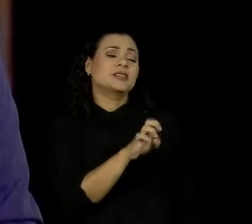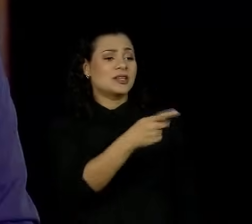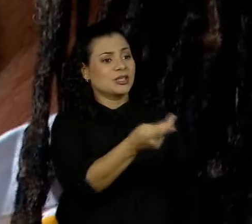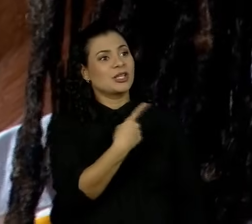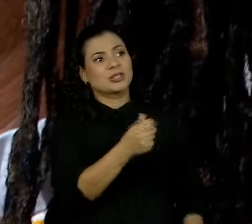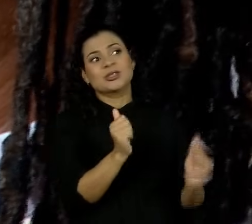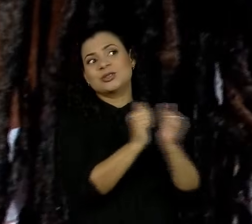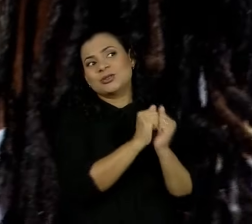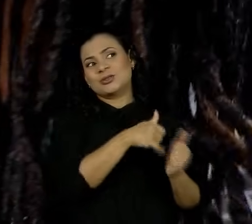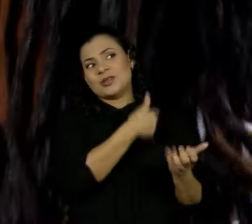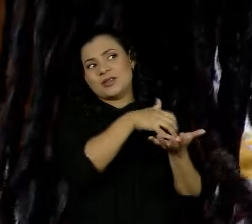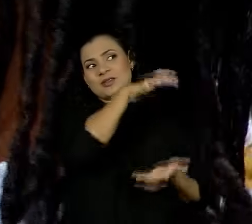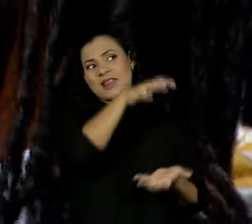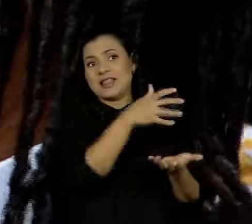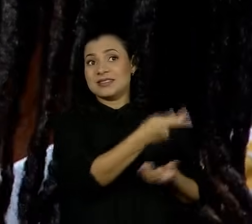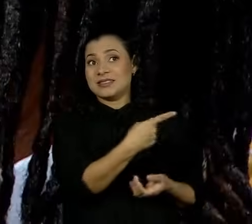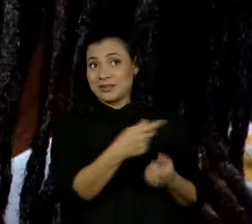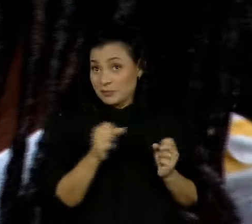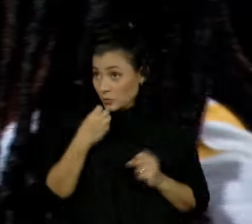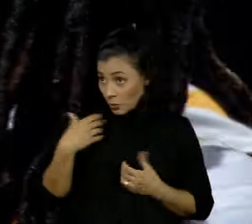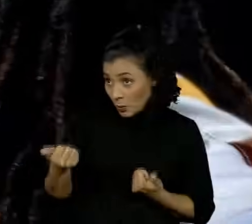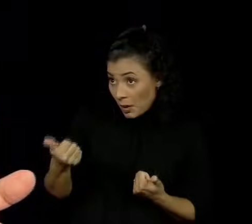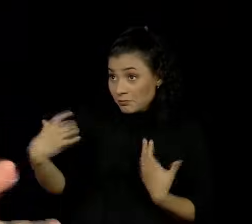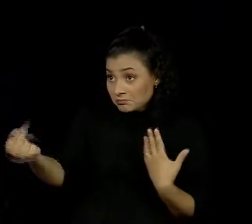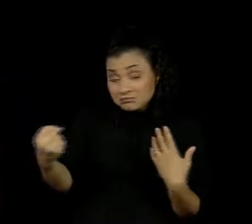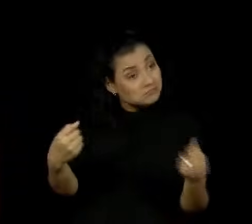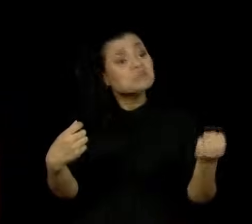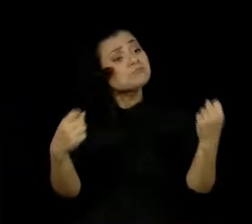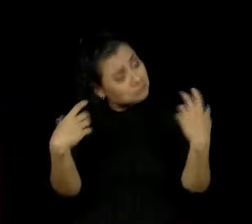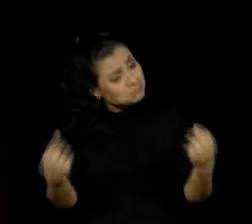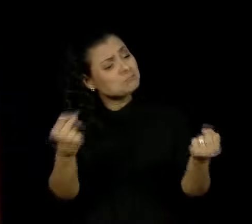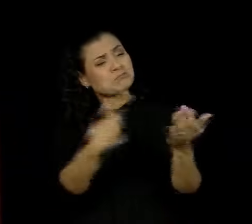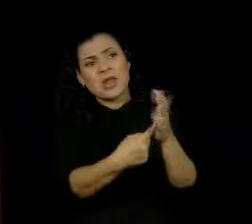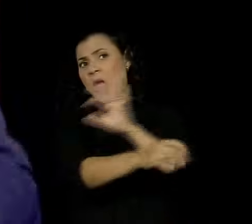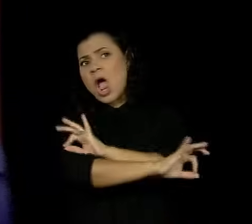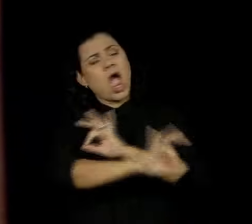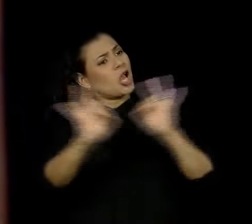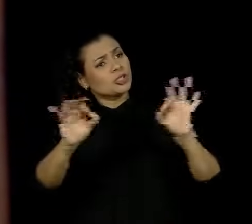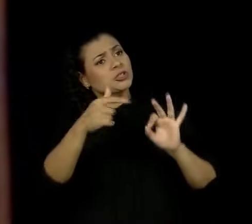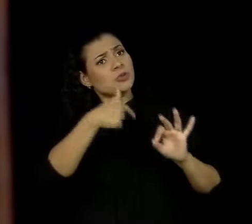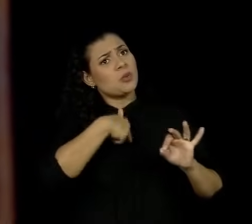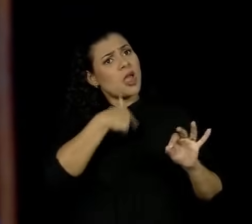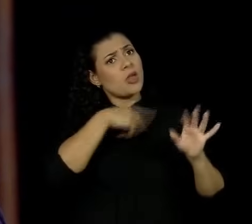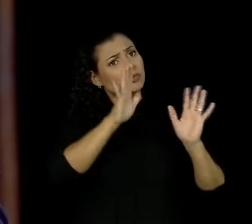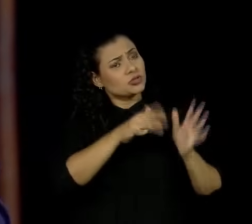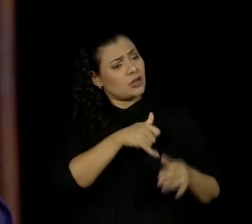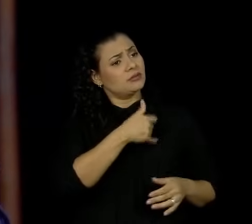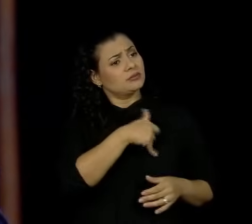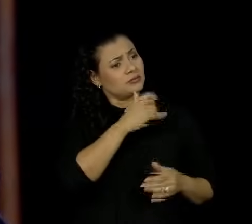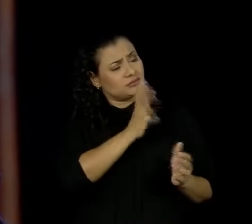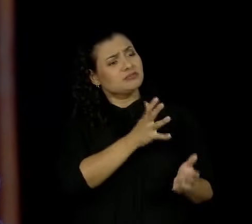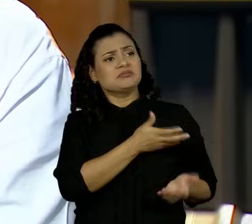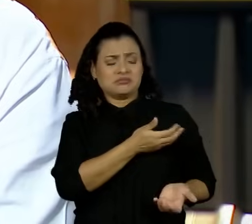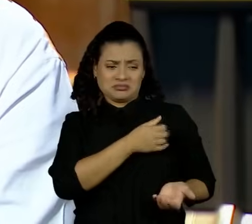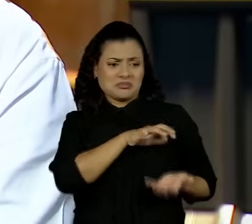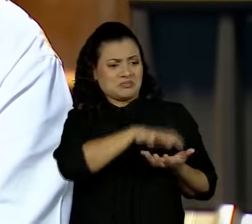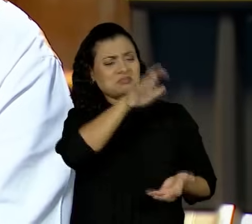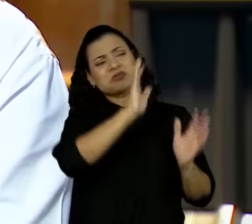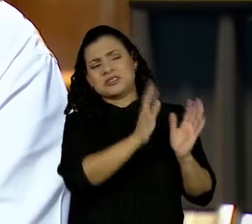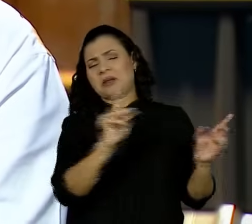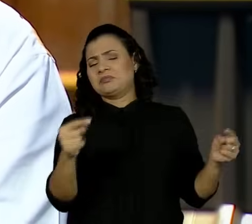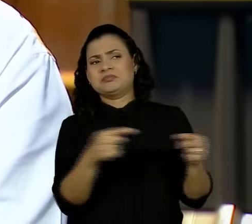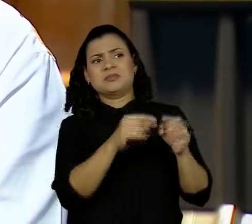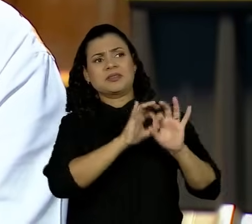juntos aqui nesse papo. Tudo bem para você assim? Olha, eu tô me sentindo... Eu já falei que eu tô convivendo melhor com a minha velhice aqui com você. Ainda